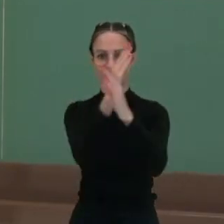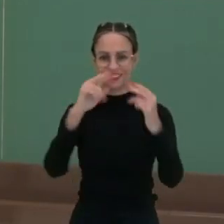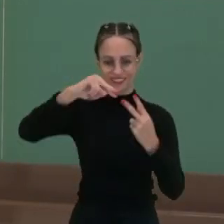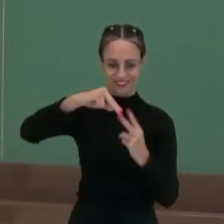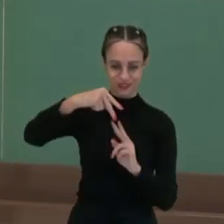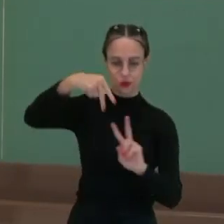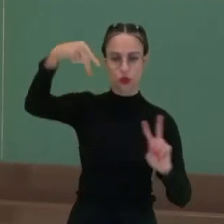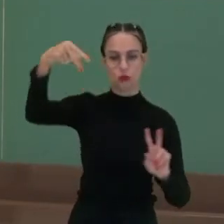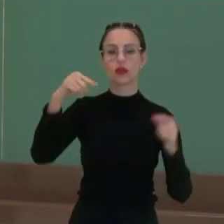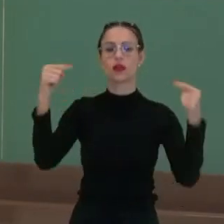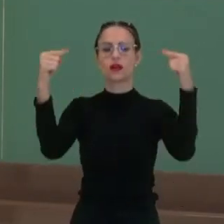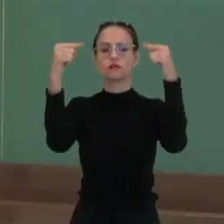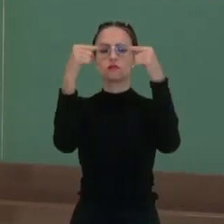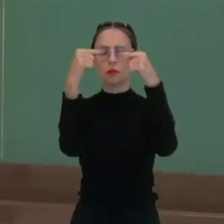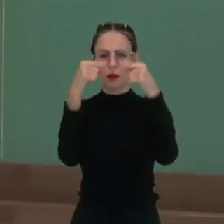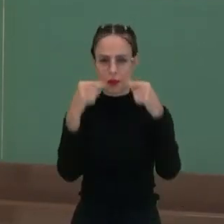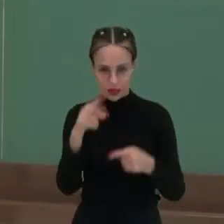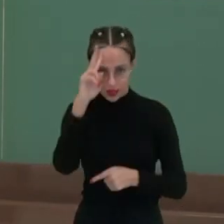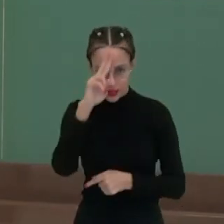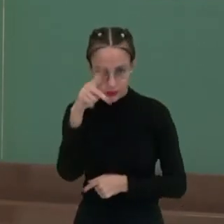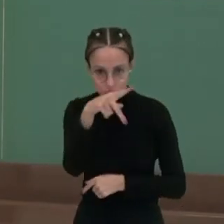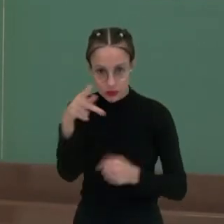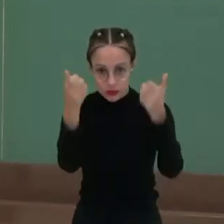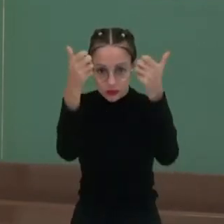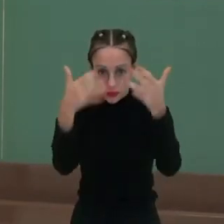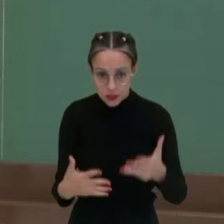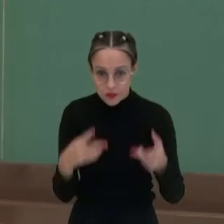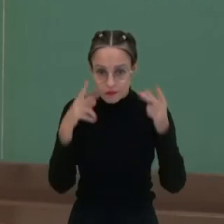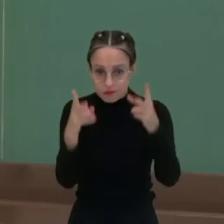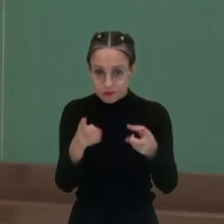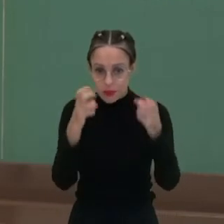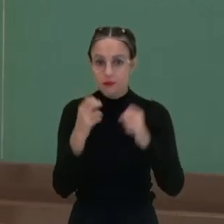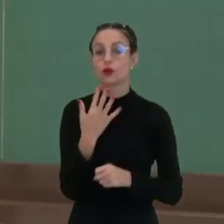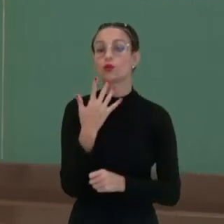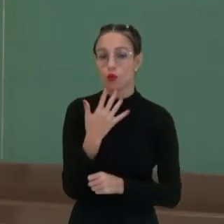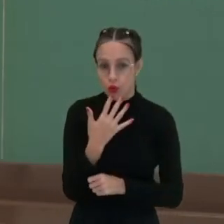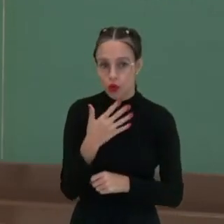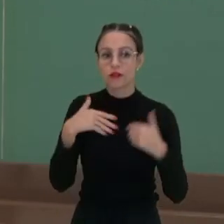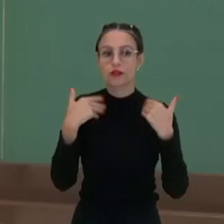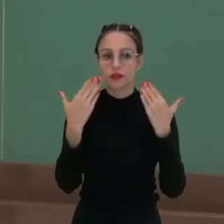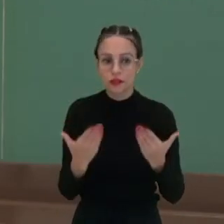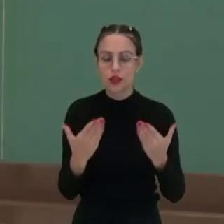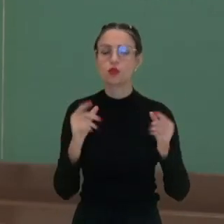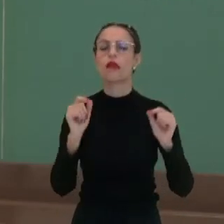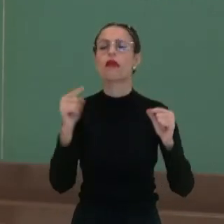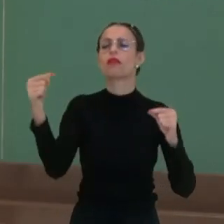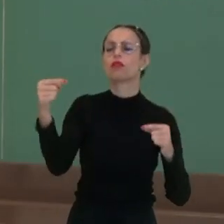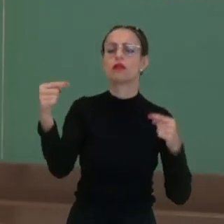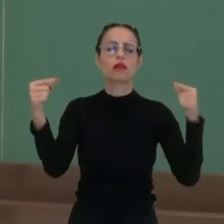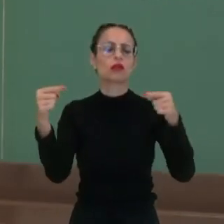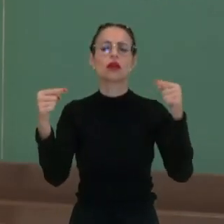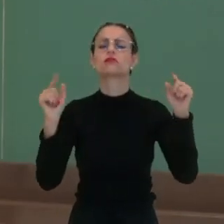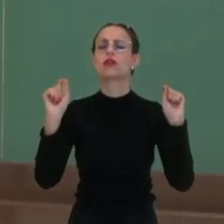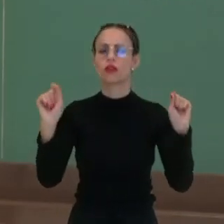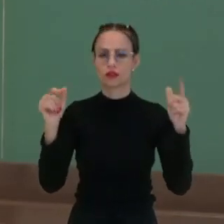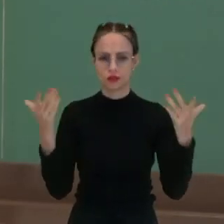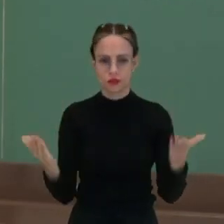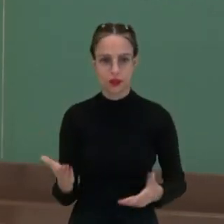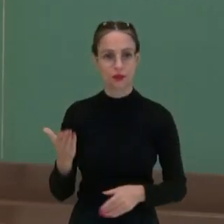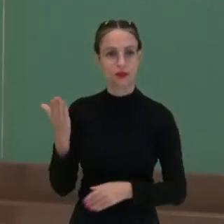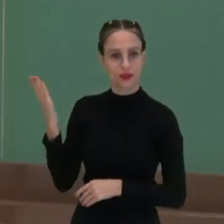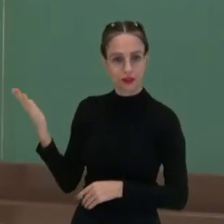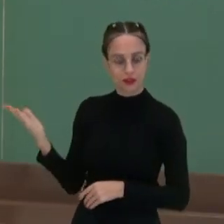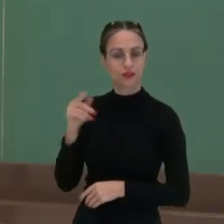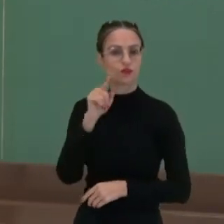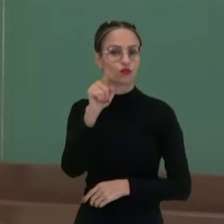depois as ligações. Lembra que a professora falou para vocês observarem as cores? Então, quem liga com quem? Então, aqui